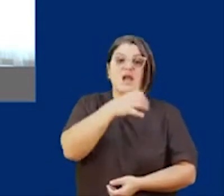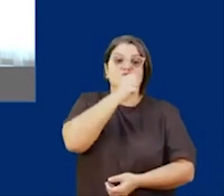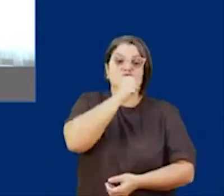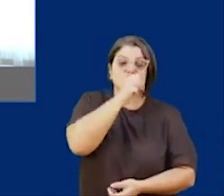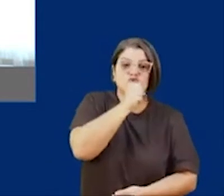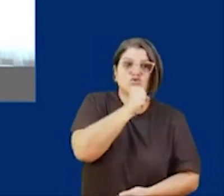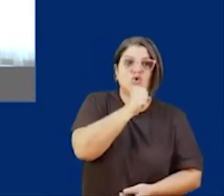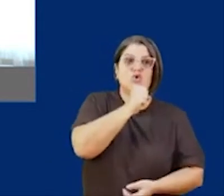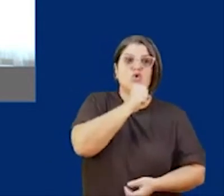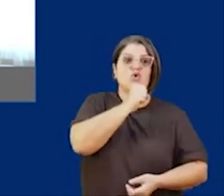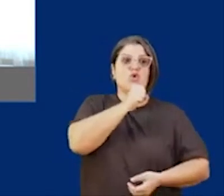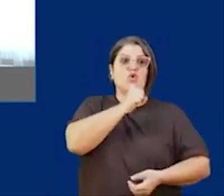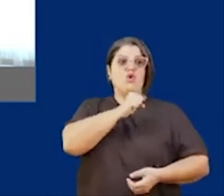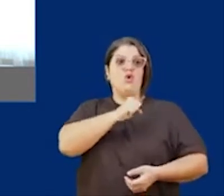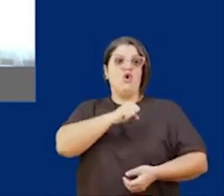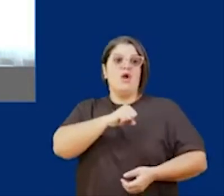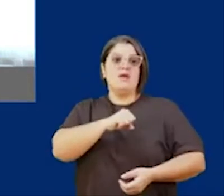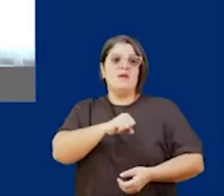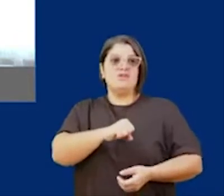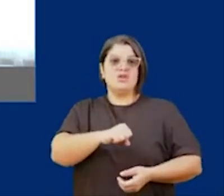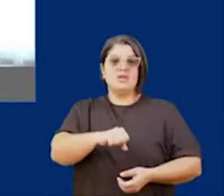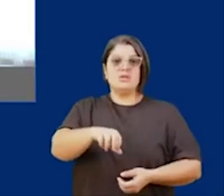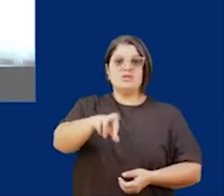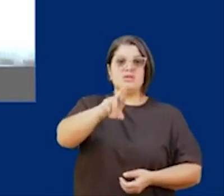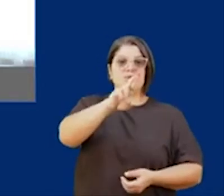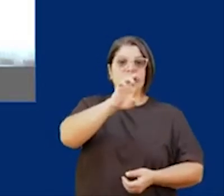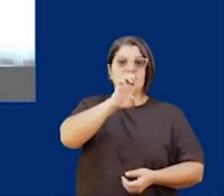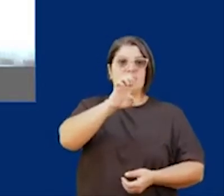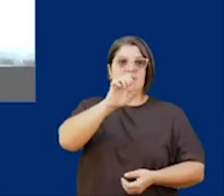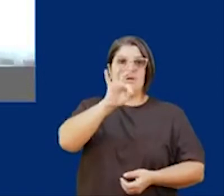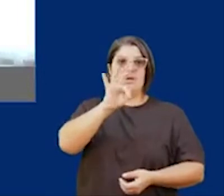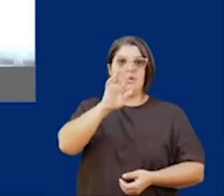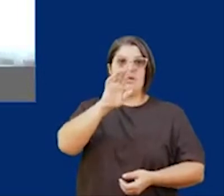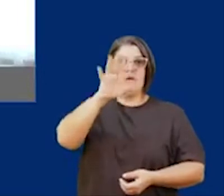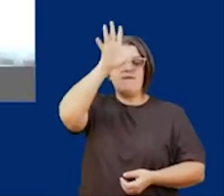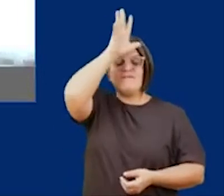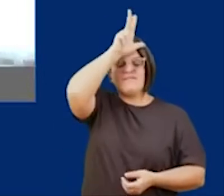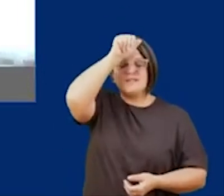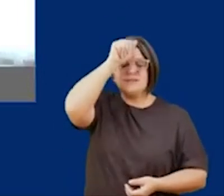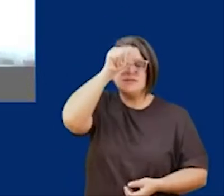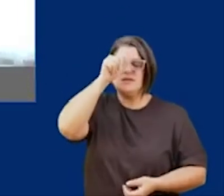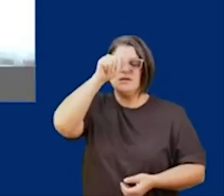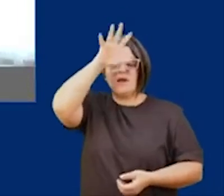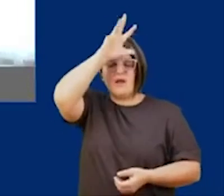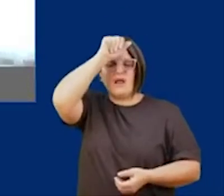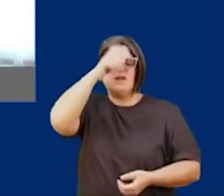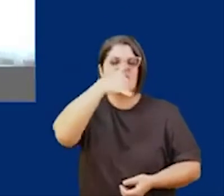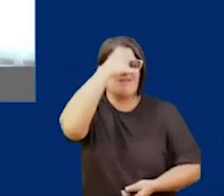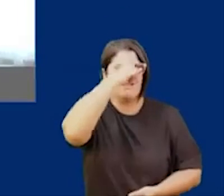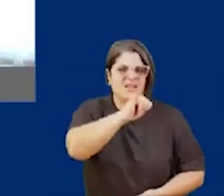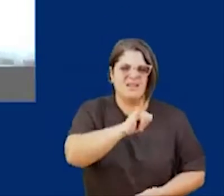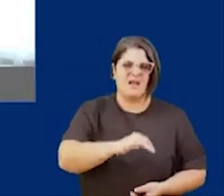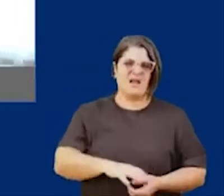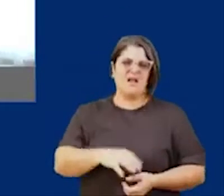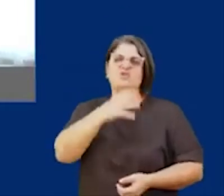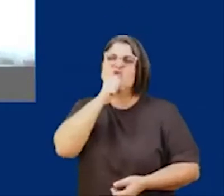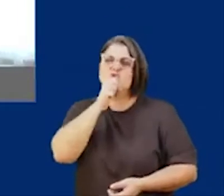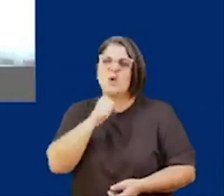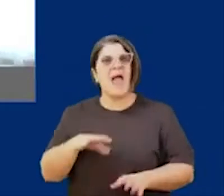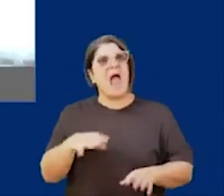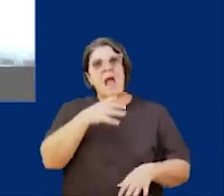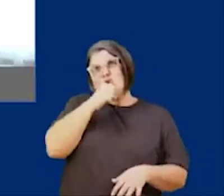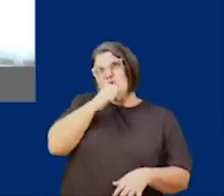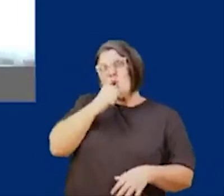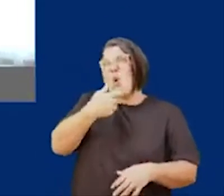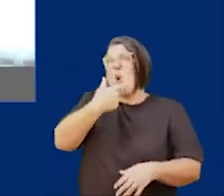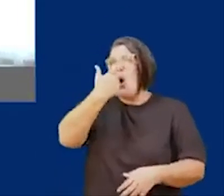refrigerante não, mas o suco faz parte. Às vezes começa a introdução alimentar com suco. Fala: não, mas eu estou dando um suco natural de fruta, eu fiz em casa,